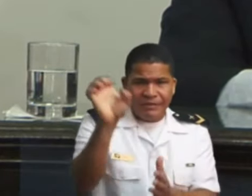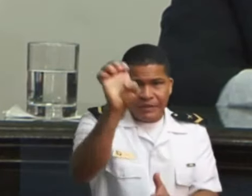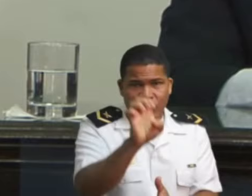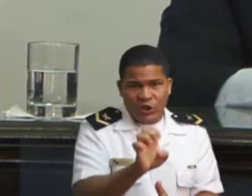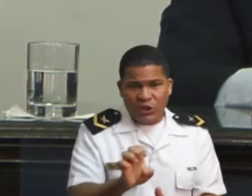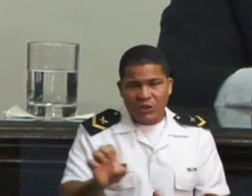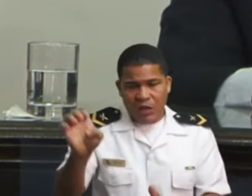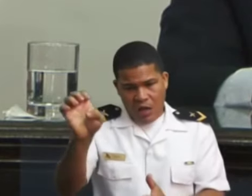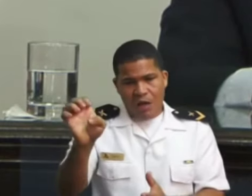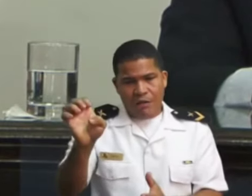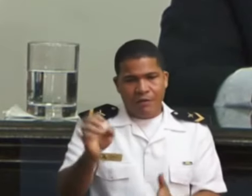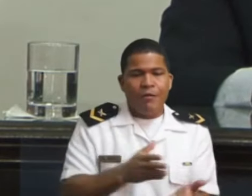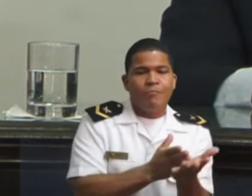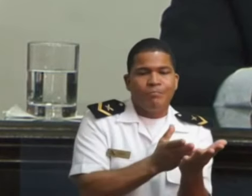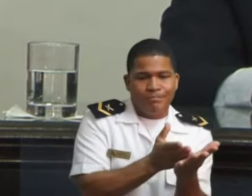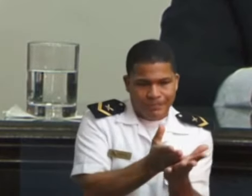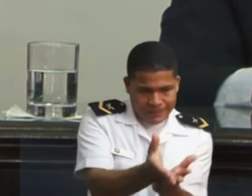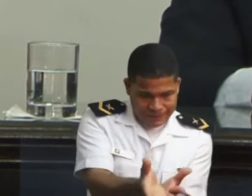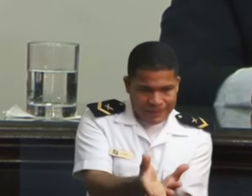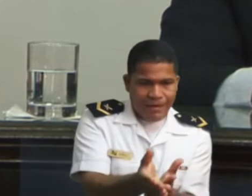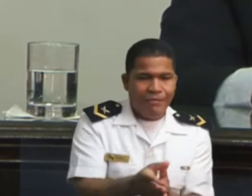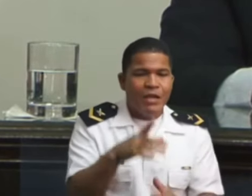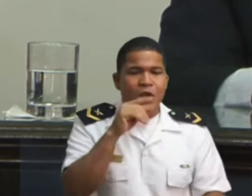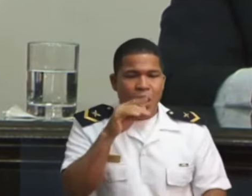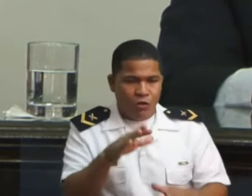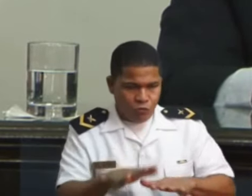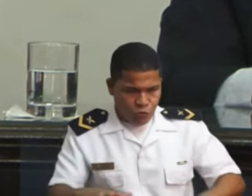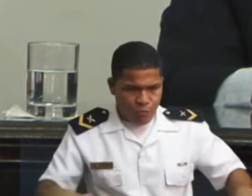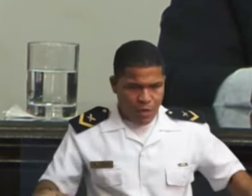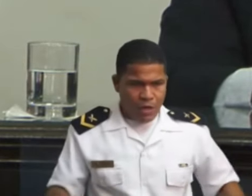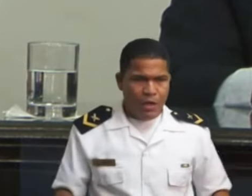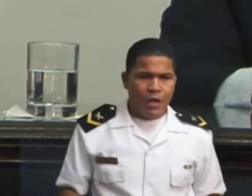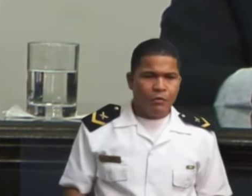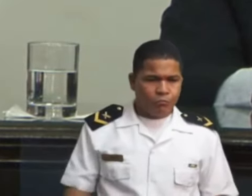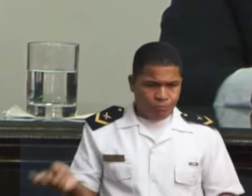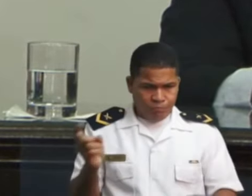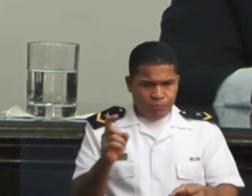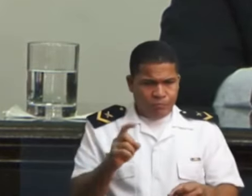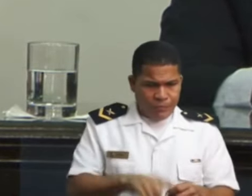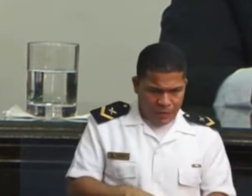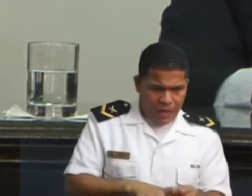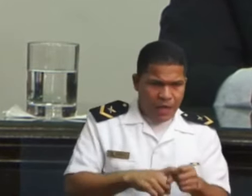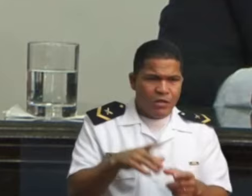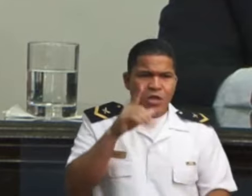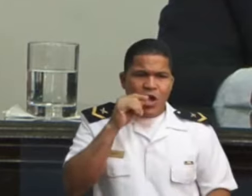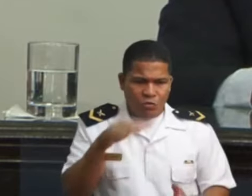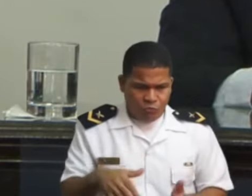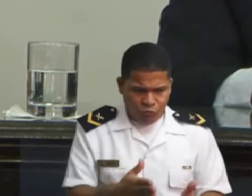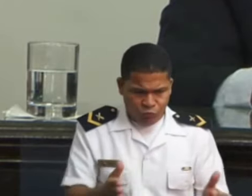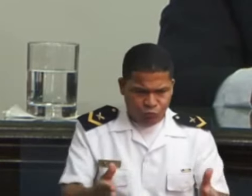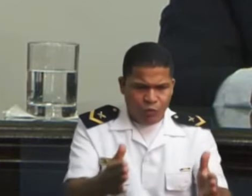canais, nossa área fluvial, que é gigantesca, só na Amazônia a gente tem quase